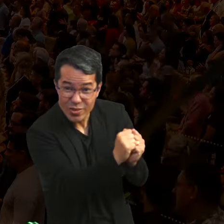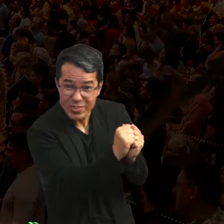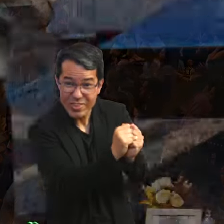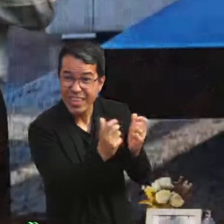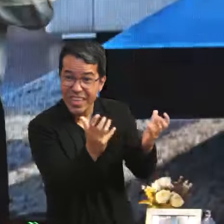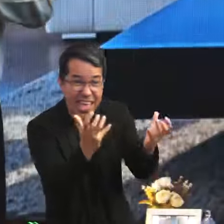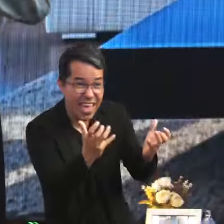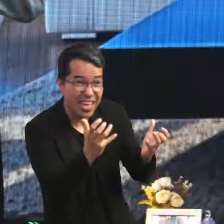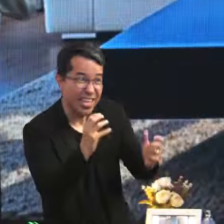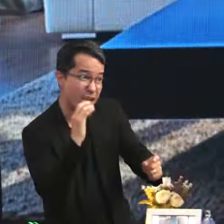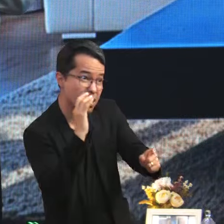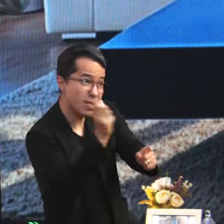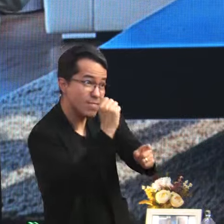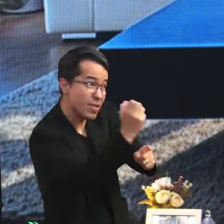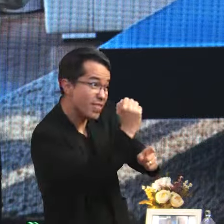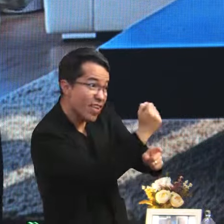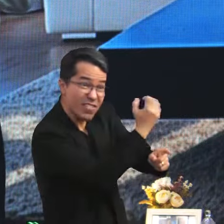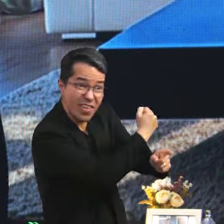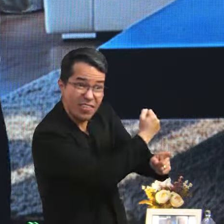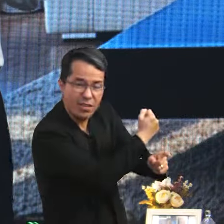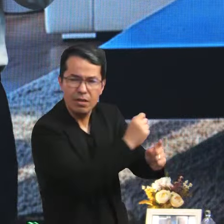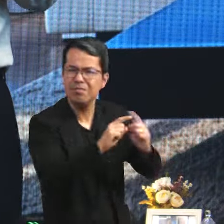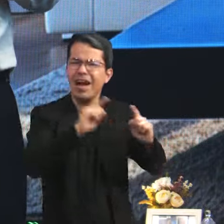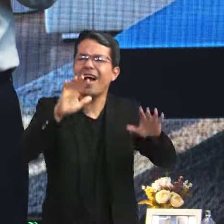gada não G